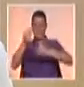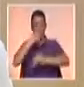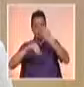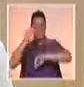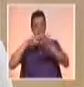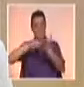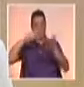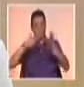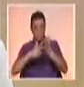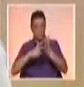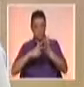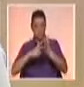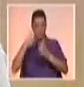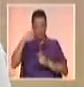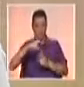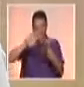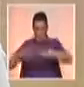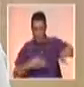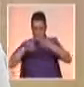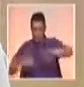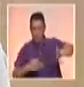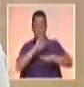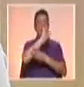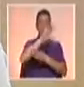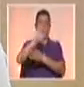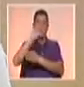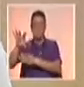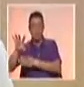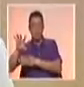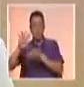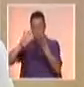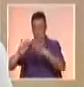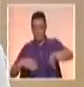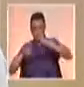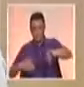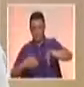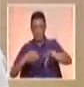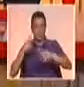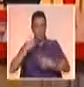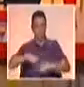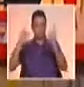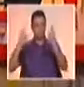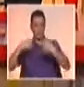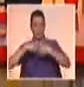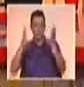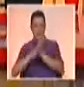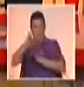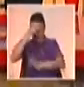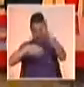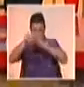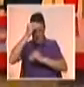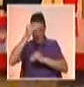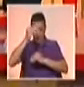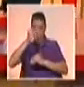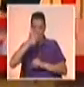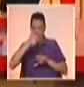as tecnologias de produção, quer de distribuição, portanto, são expostos a todos esses. E vão aprender mais sobre bactérias